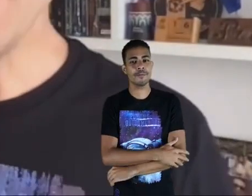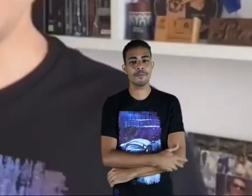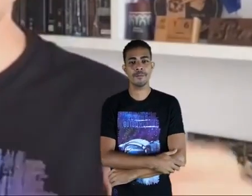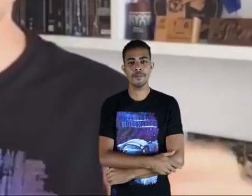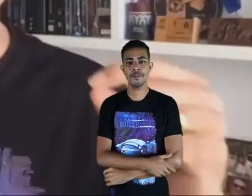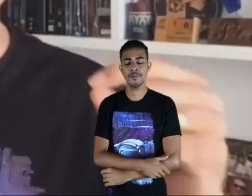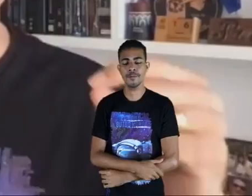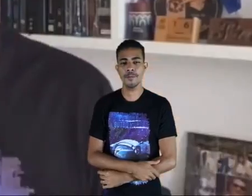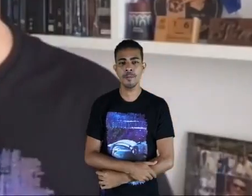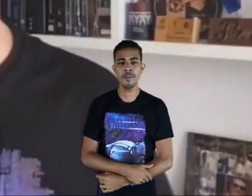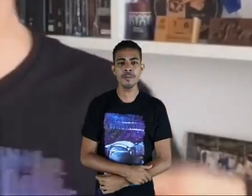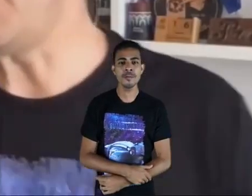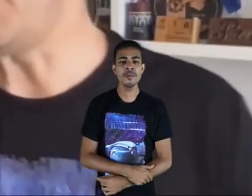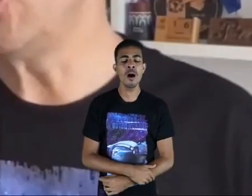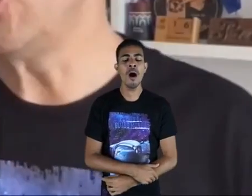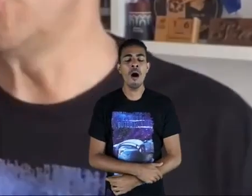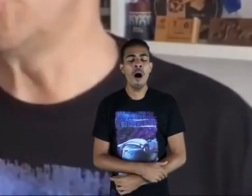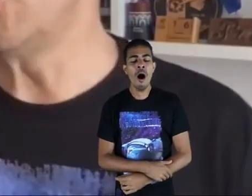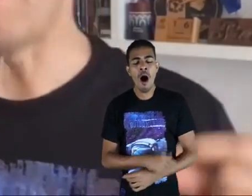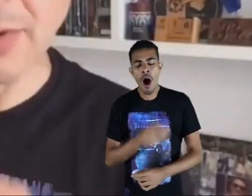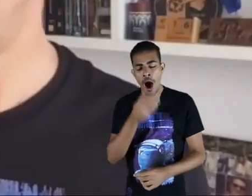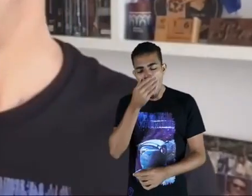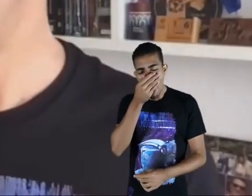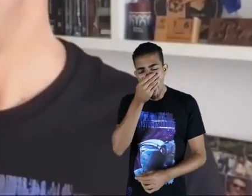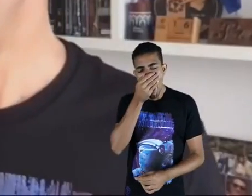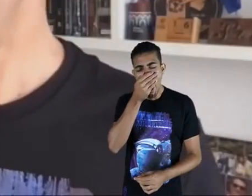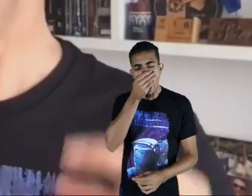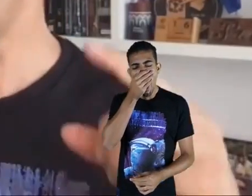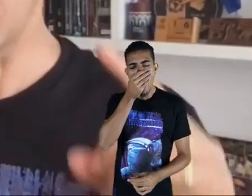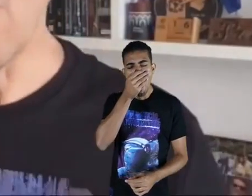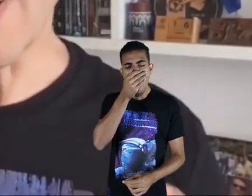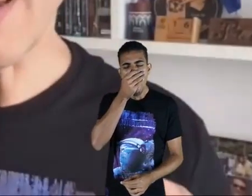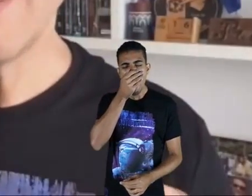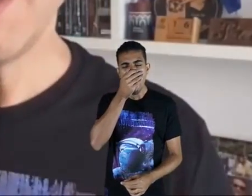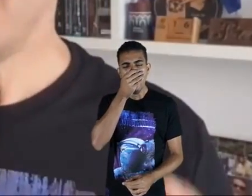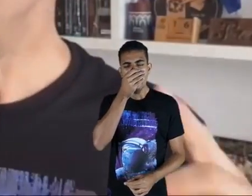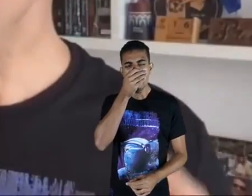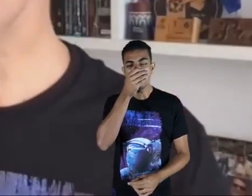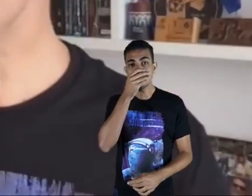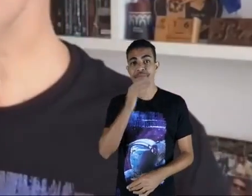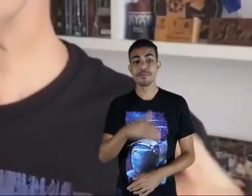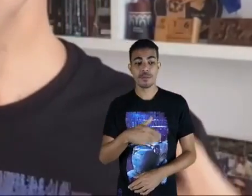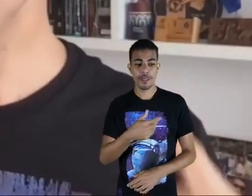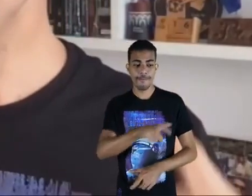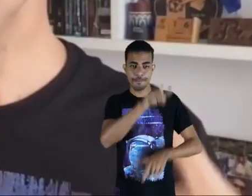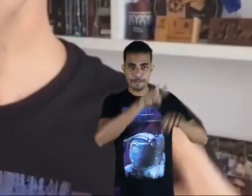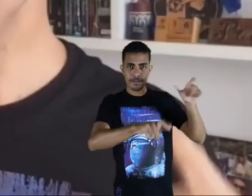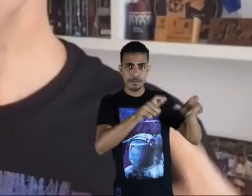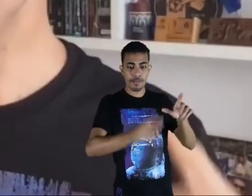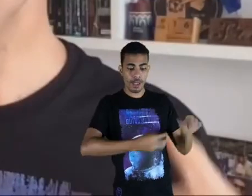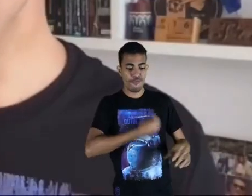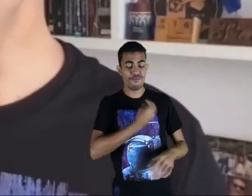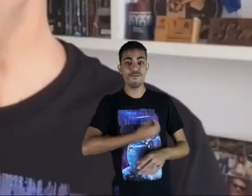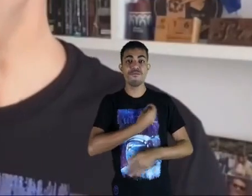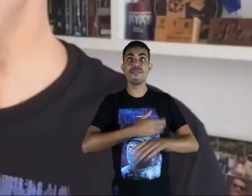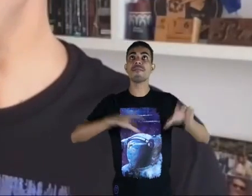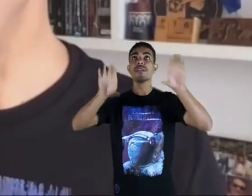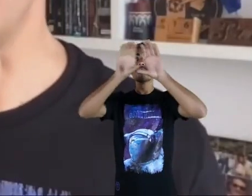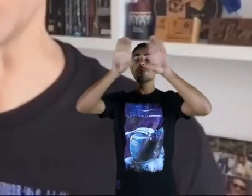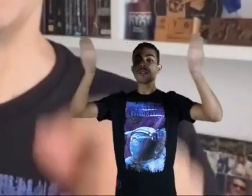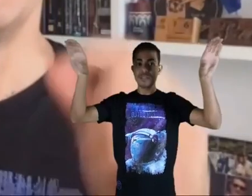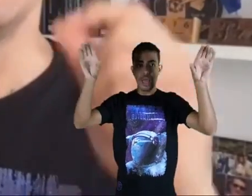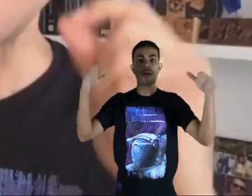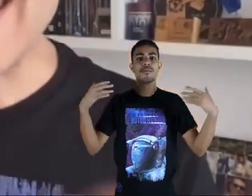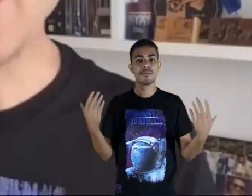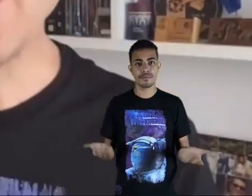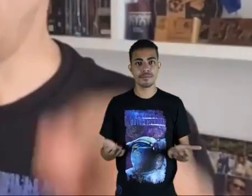Eles estavam vivendo para o céu. E agora Deus não se envergonha de ser